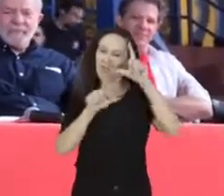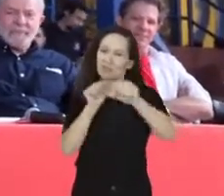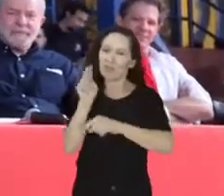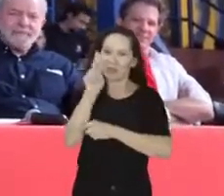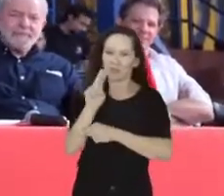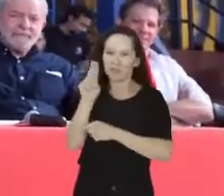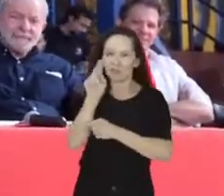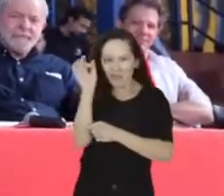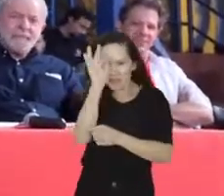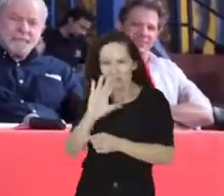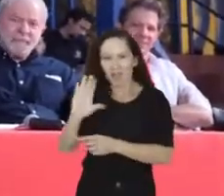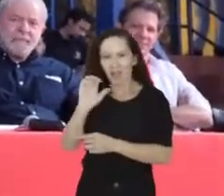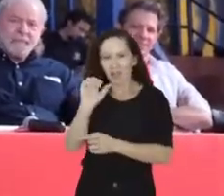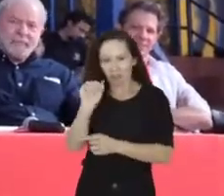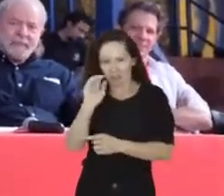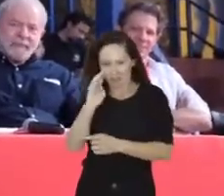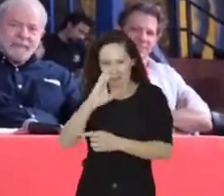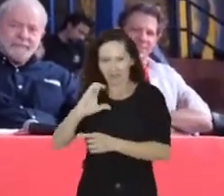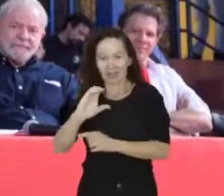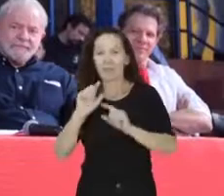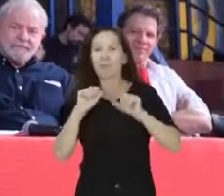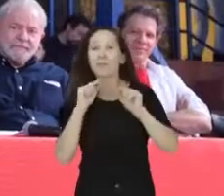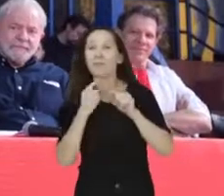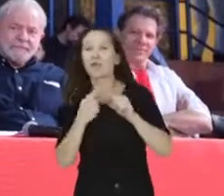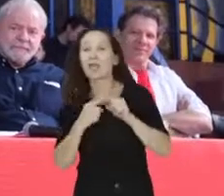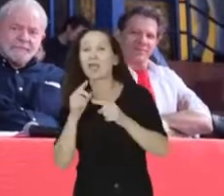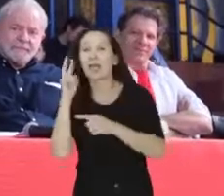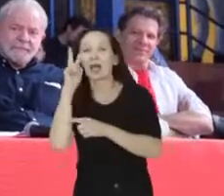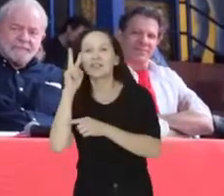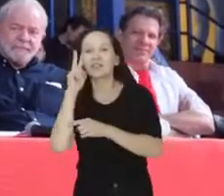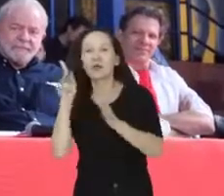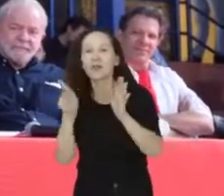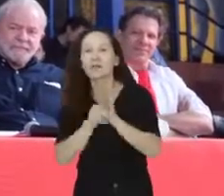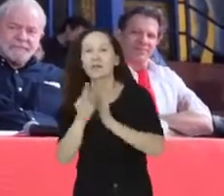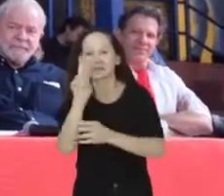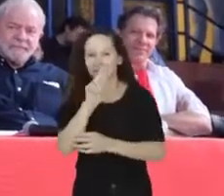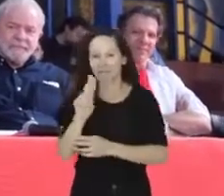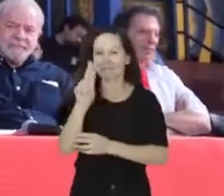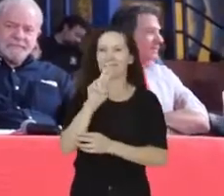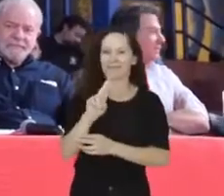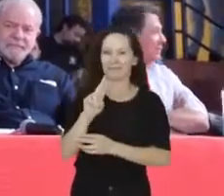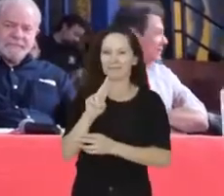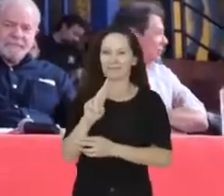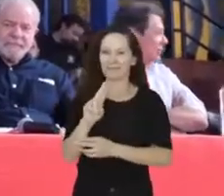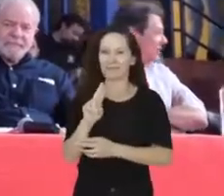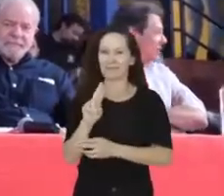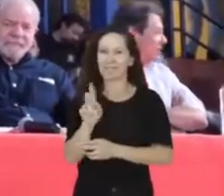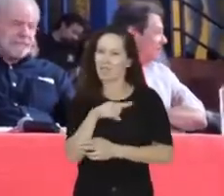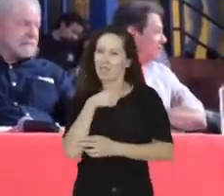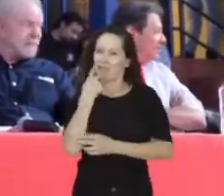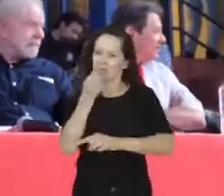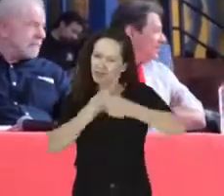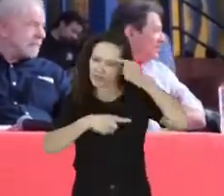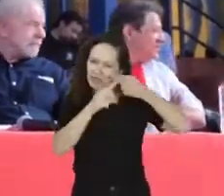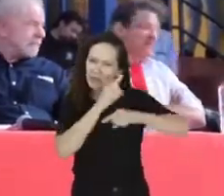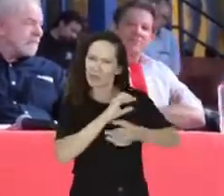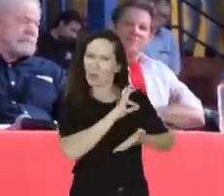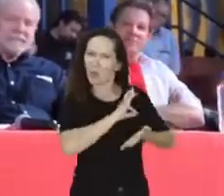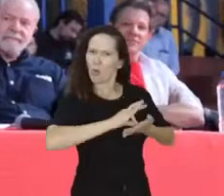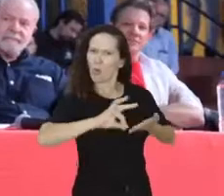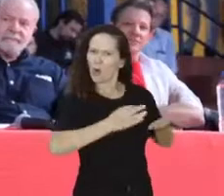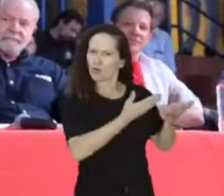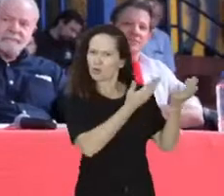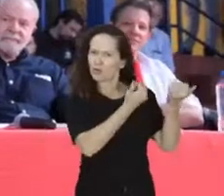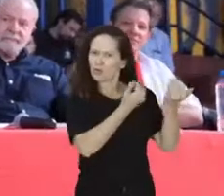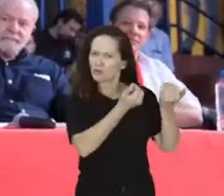justamente por conta da história que ela carrega. Como a gente vai transformar o ódio dos jovens em